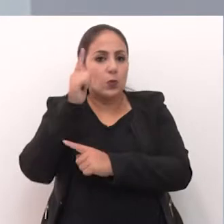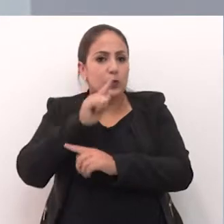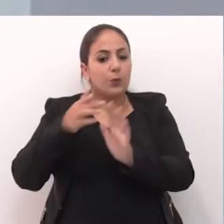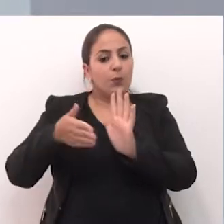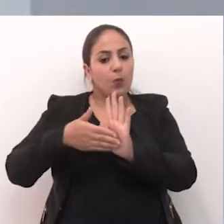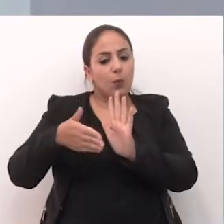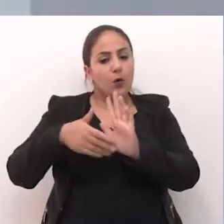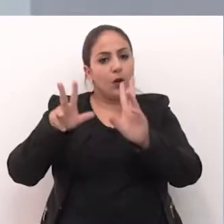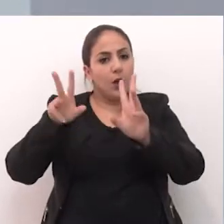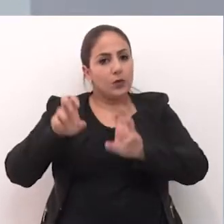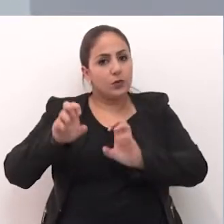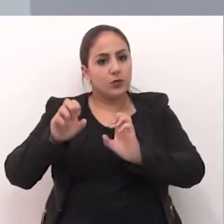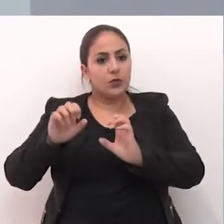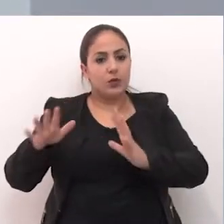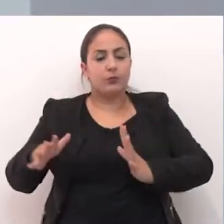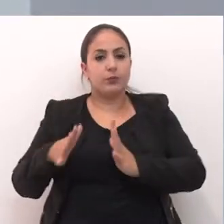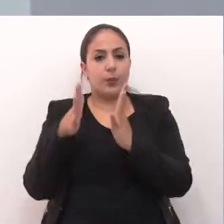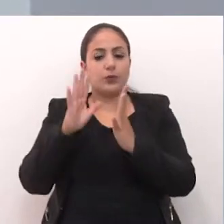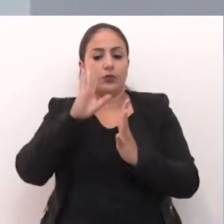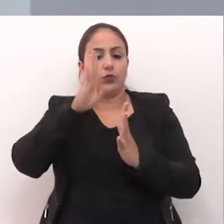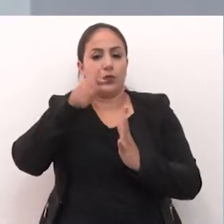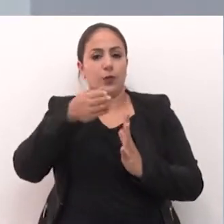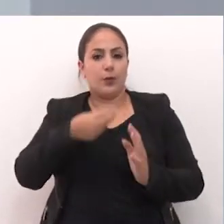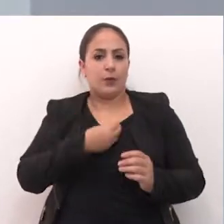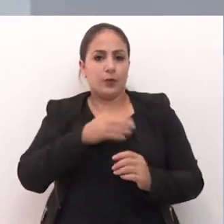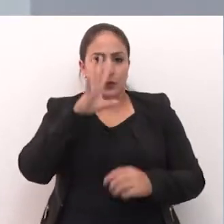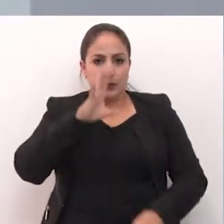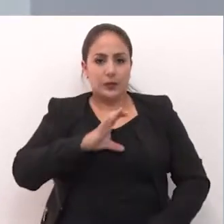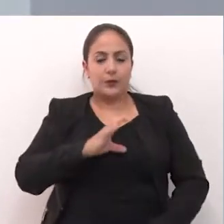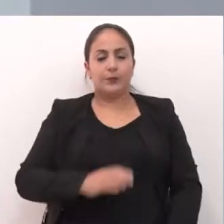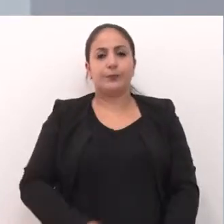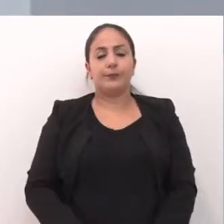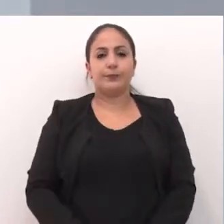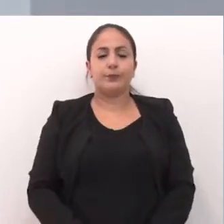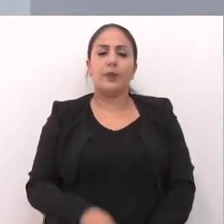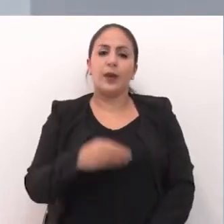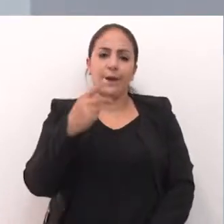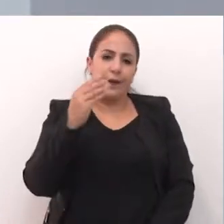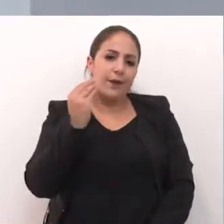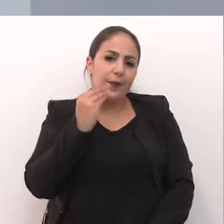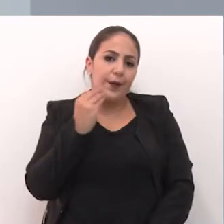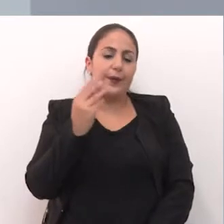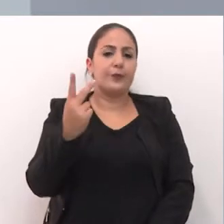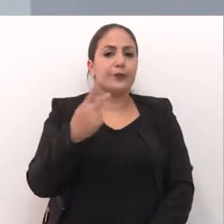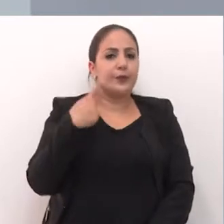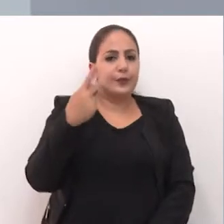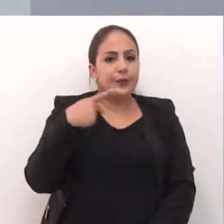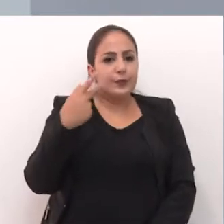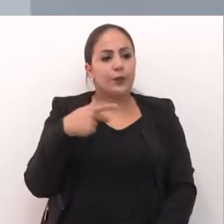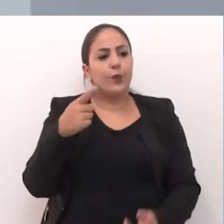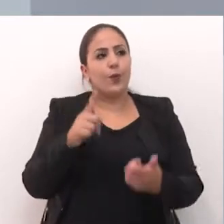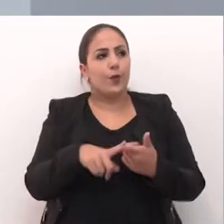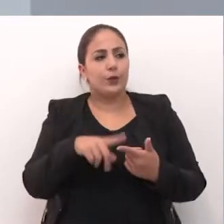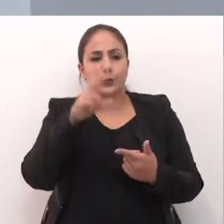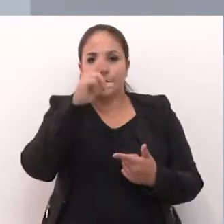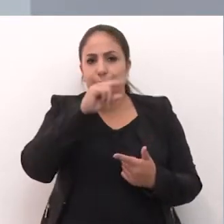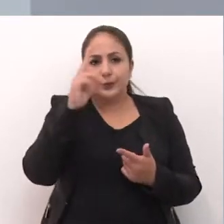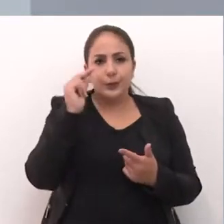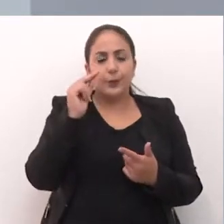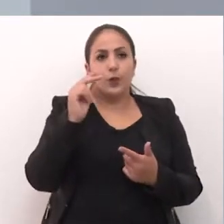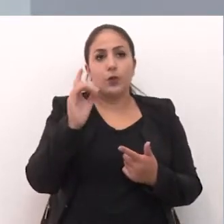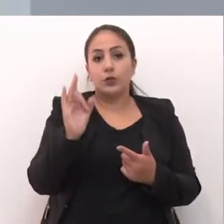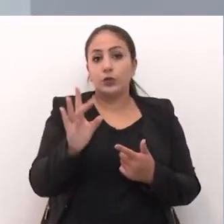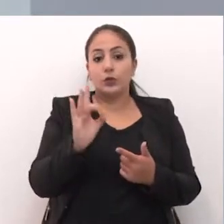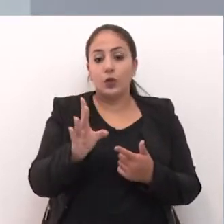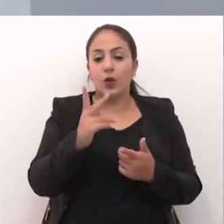fato, proporem matérias que impactem diretamente na vida dos cidadãos. Ficam, é claro, os vereadores parlamentares do ente federativo municipal, quase